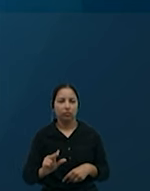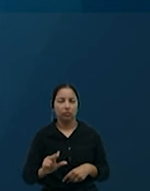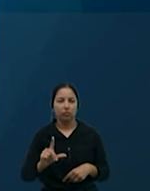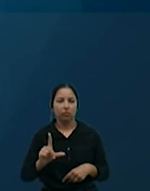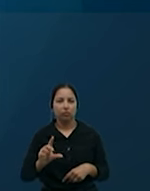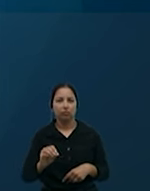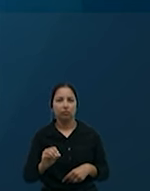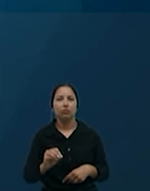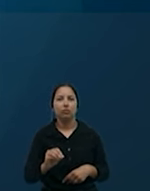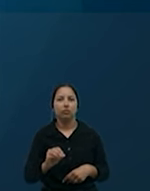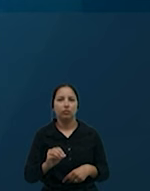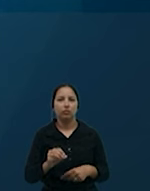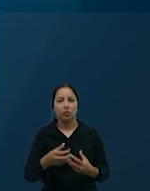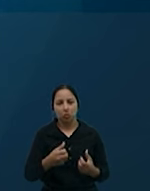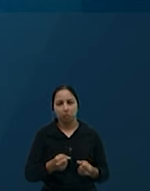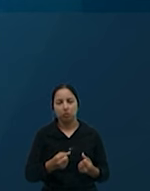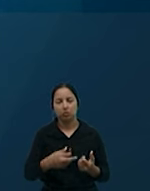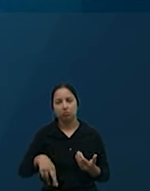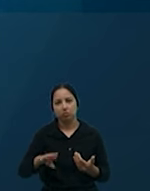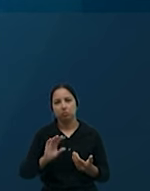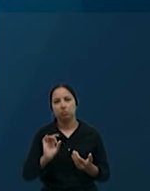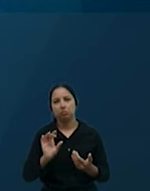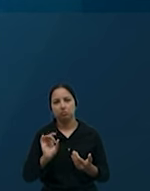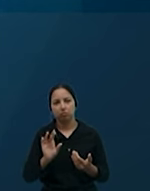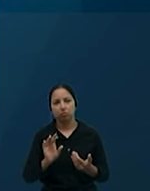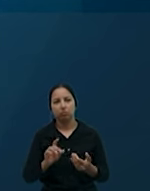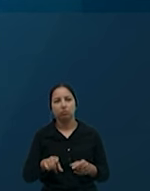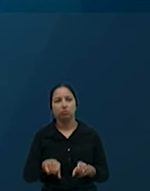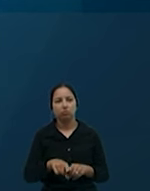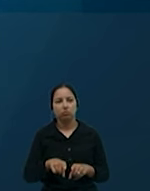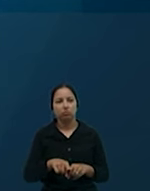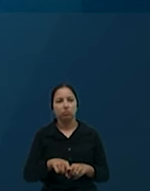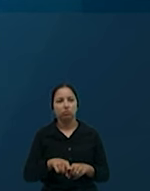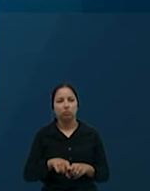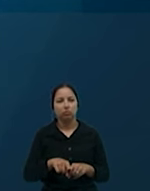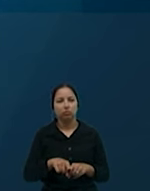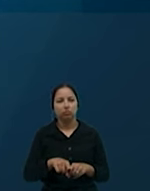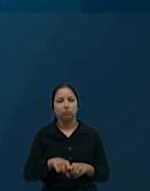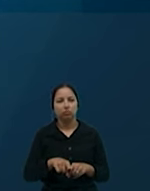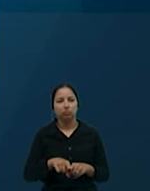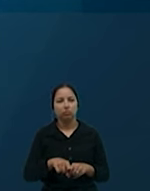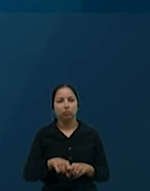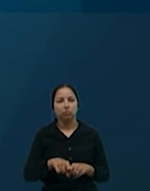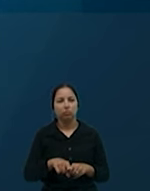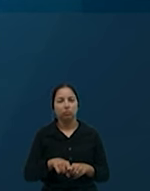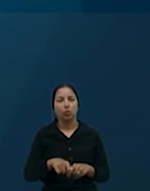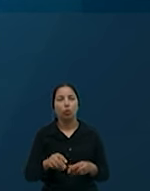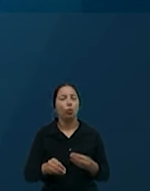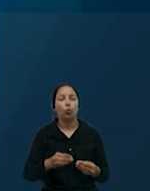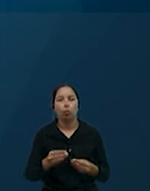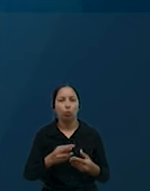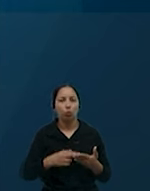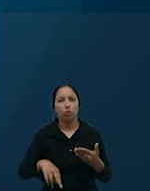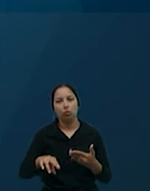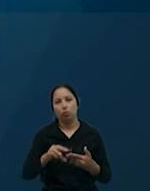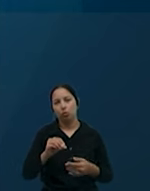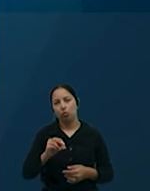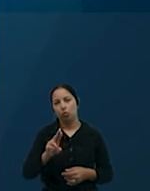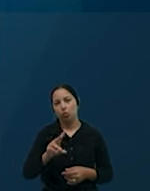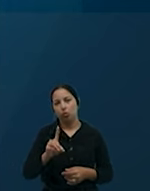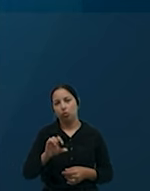conhecer, portanto, do especial como recurso ordinário, nessa perspectiva de que o princípio